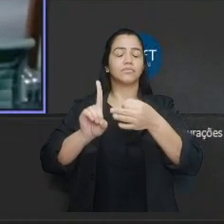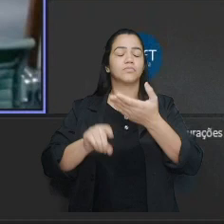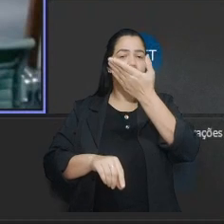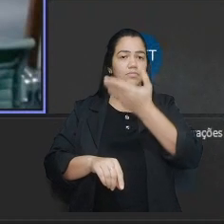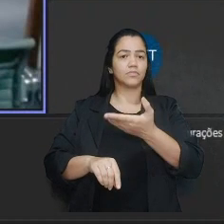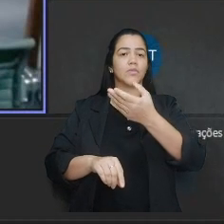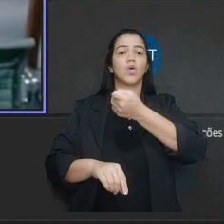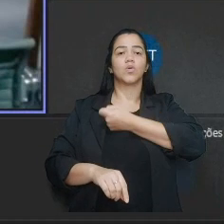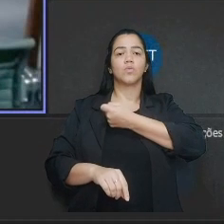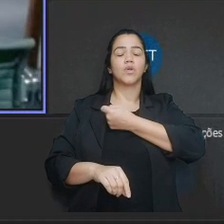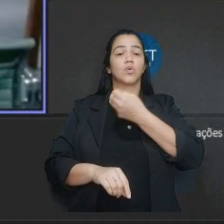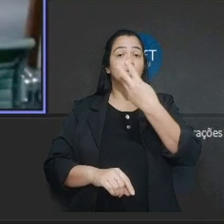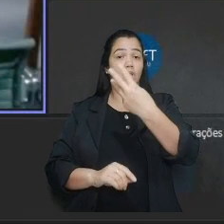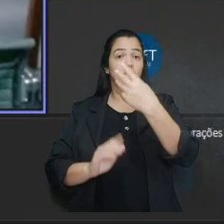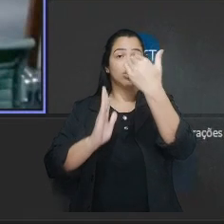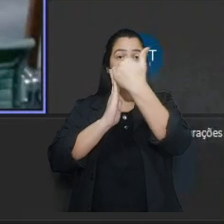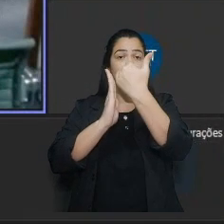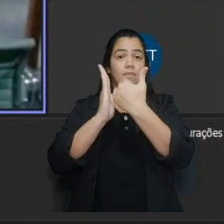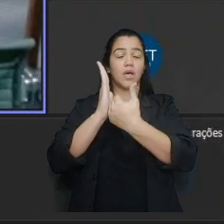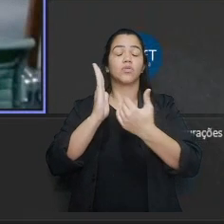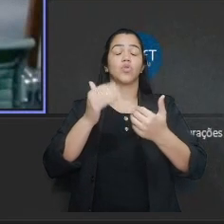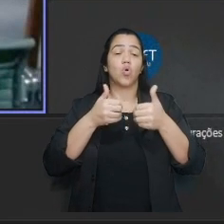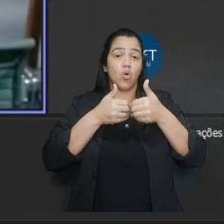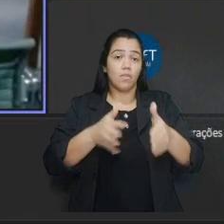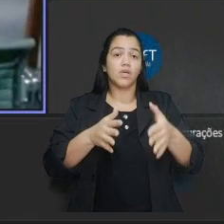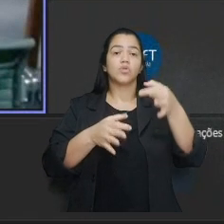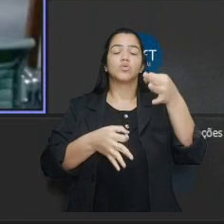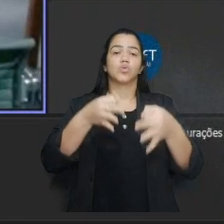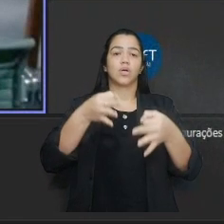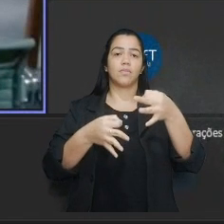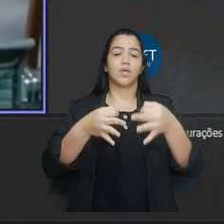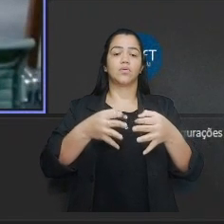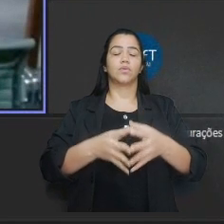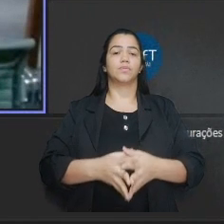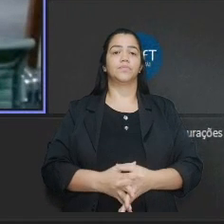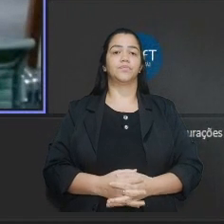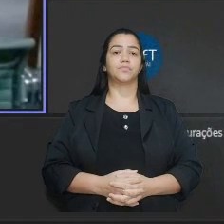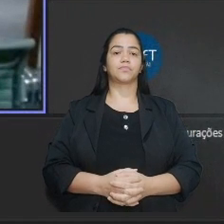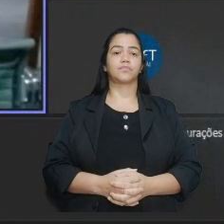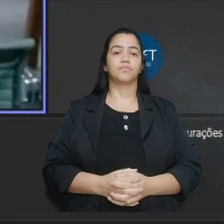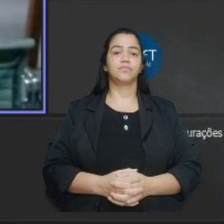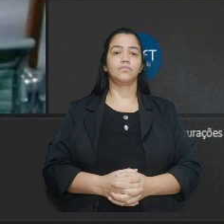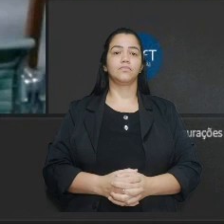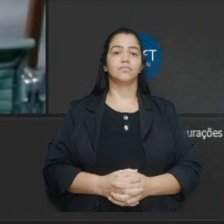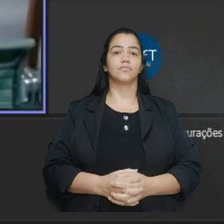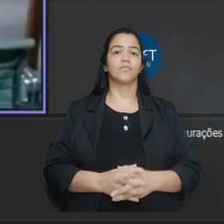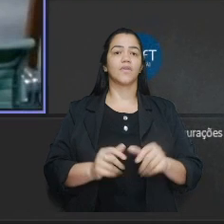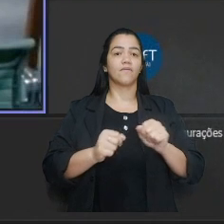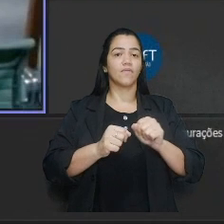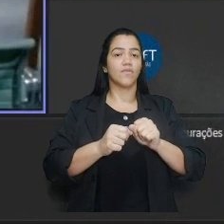Desembargador de aulas, processo de Vossa Excelência, o processo número 3 da pauta agora, quem chama o julgamento.